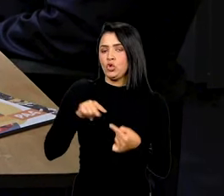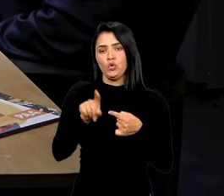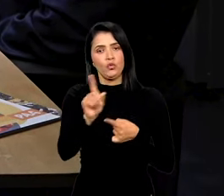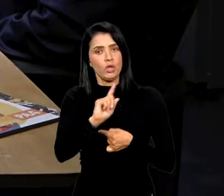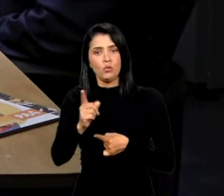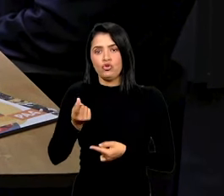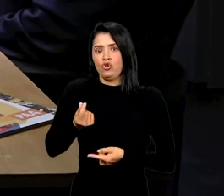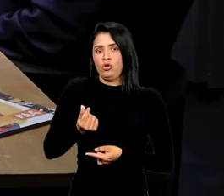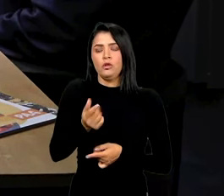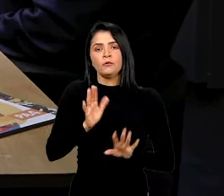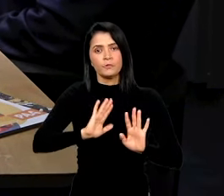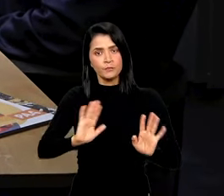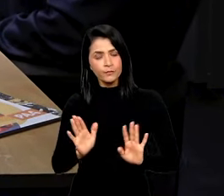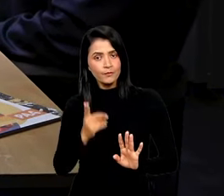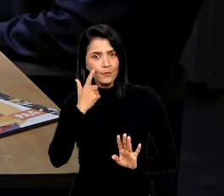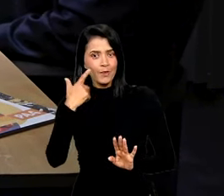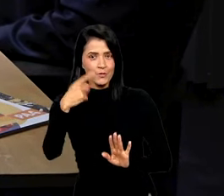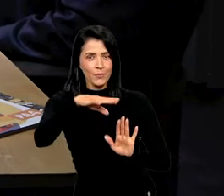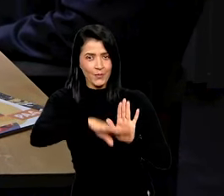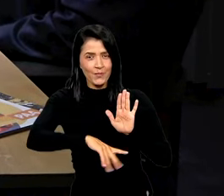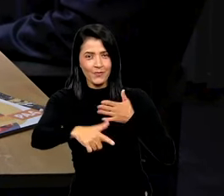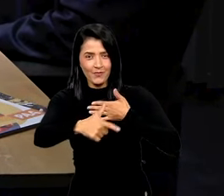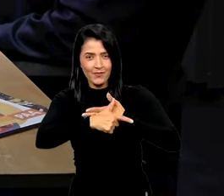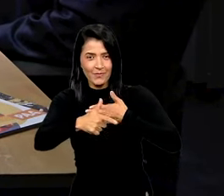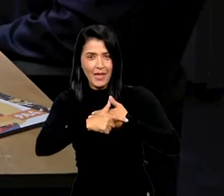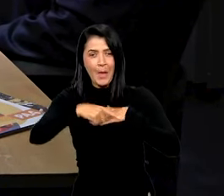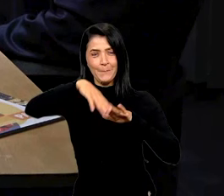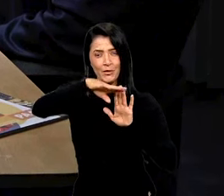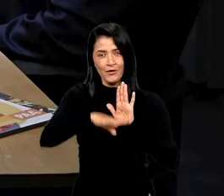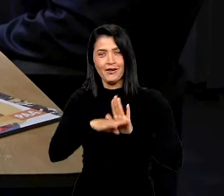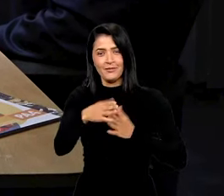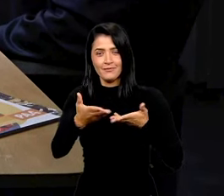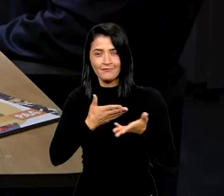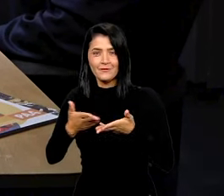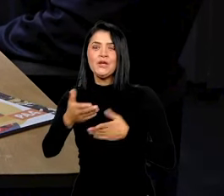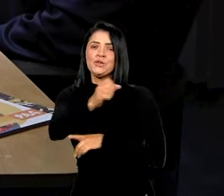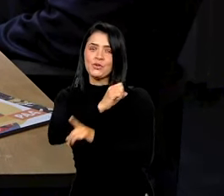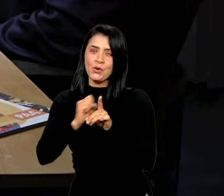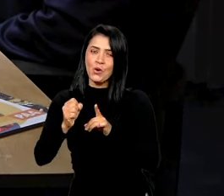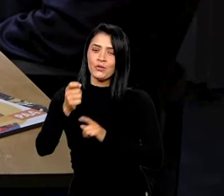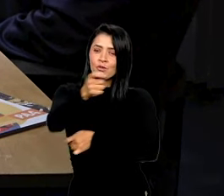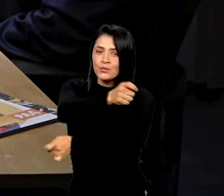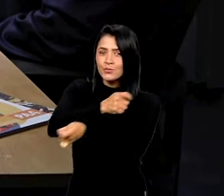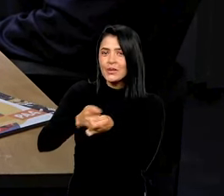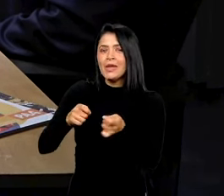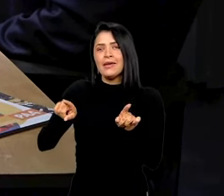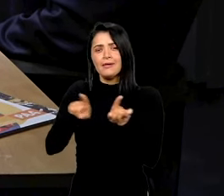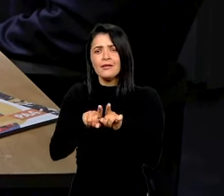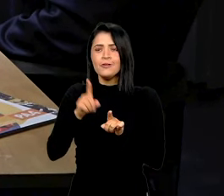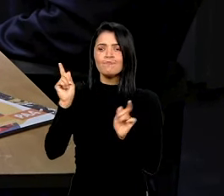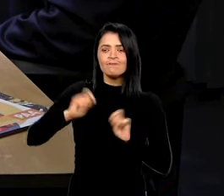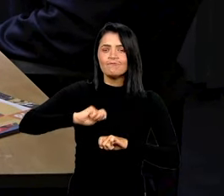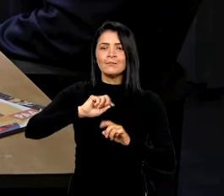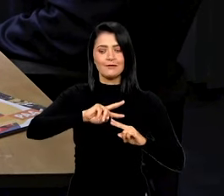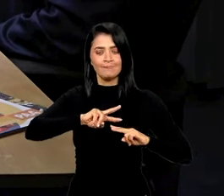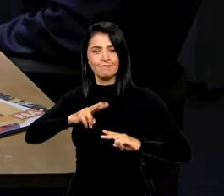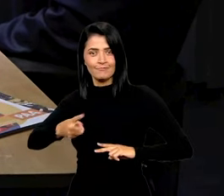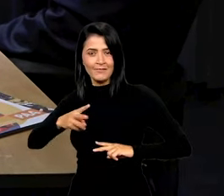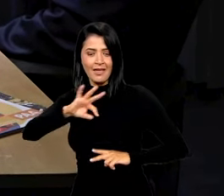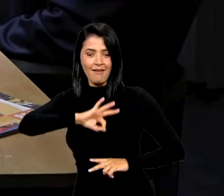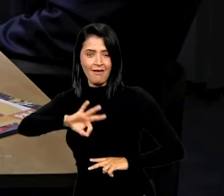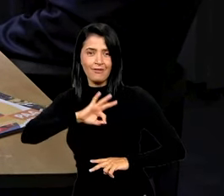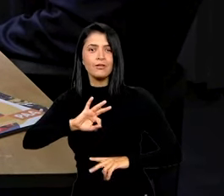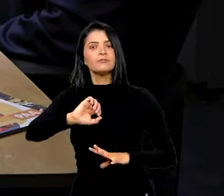programas, serviços socioassistenciais, projetos e os benefícios de transferência de renda, garantir